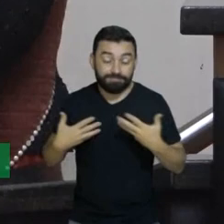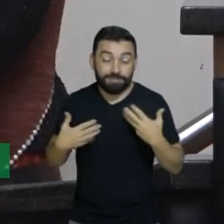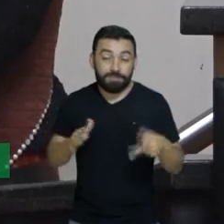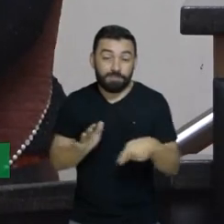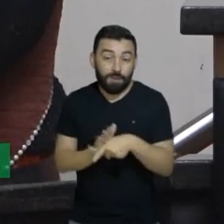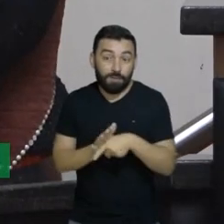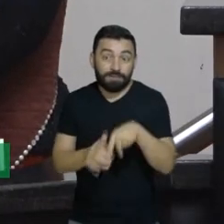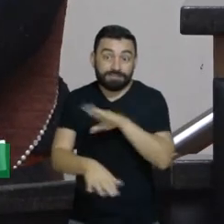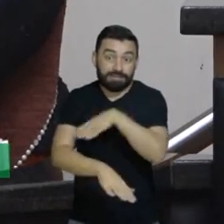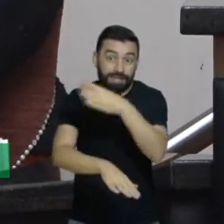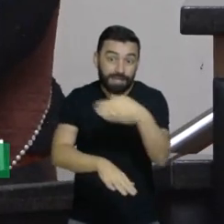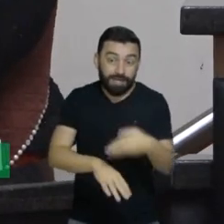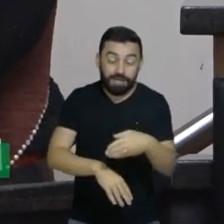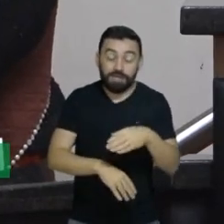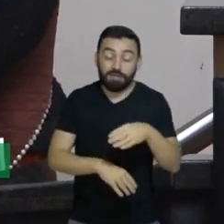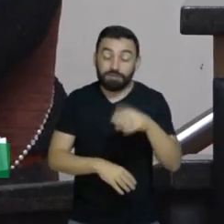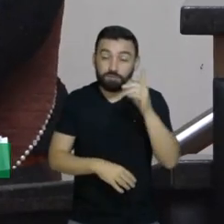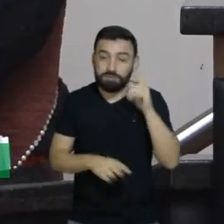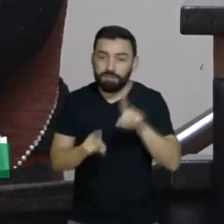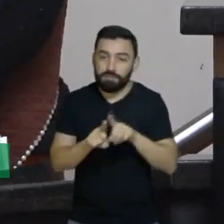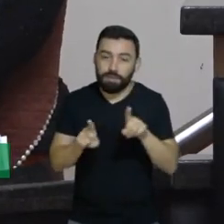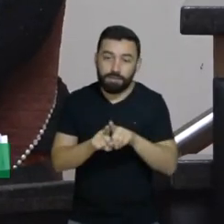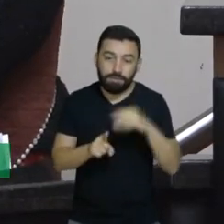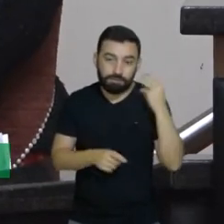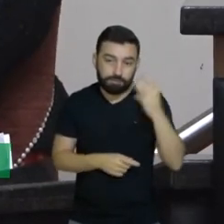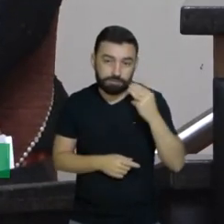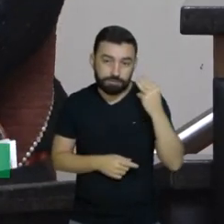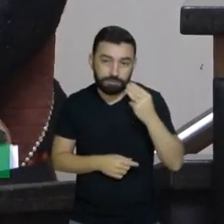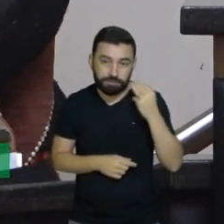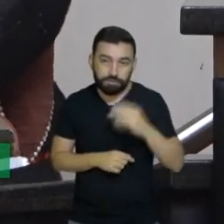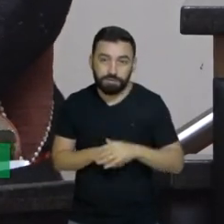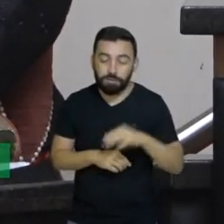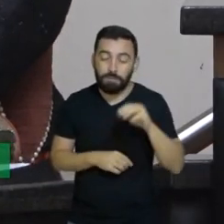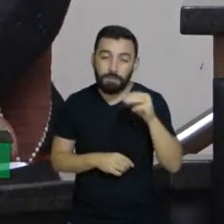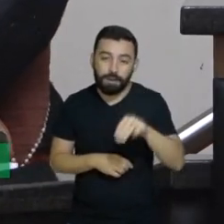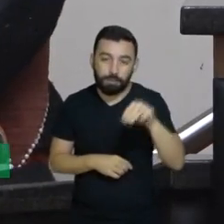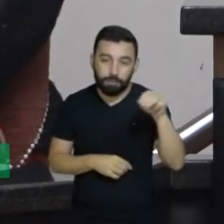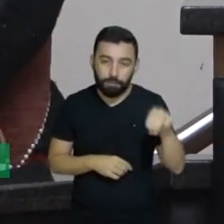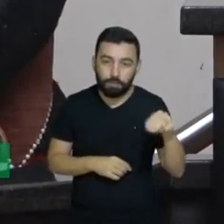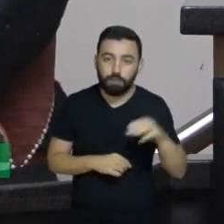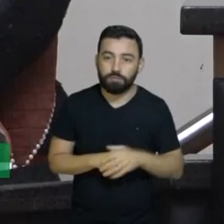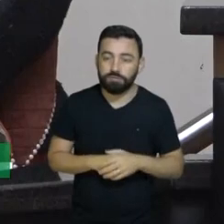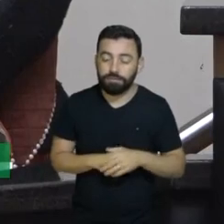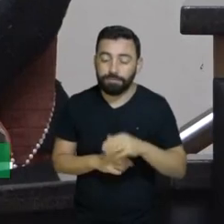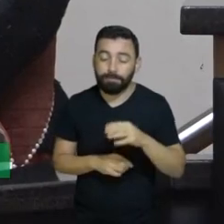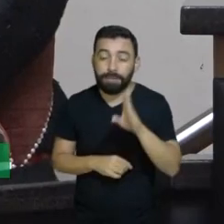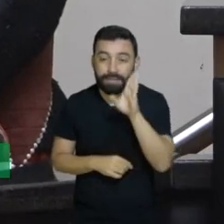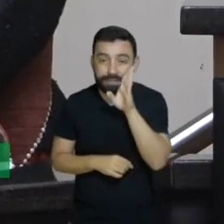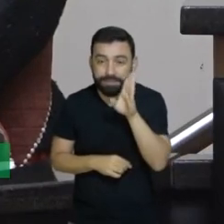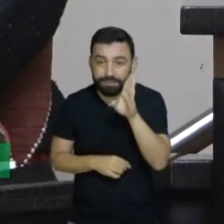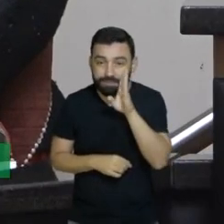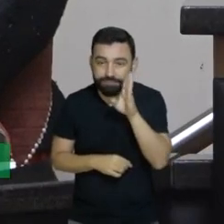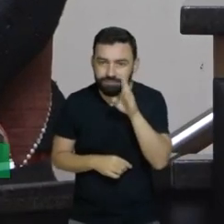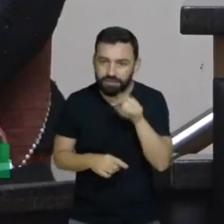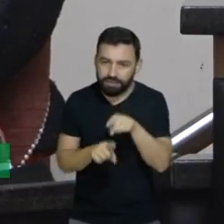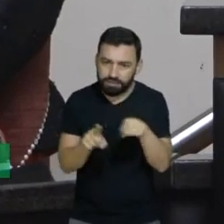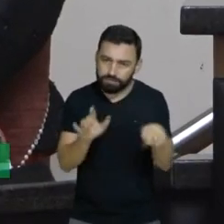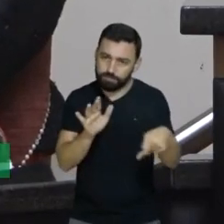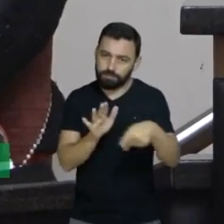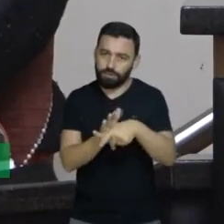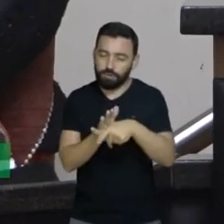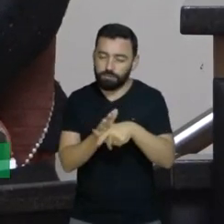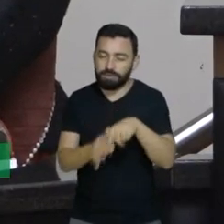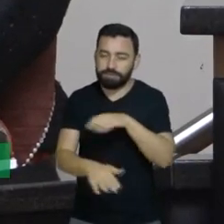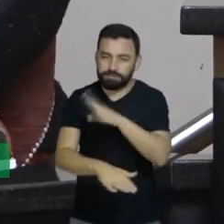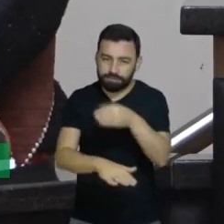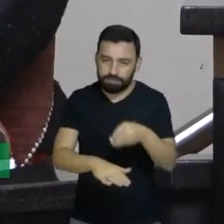Lucas Neves, também dos deputados Márcio Machado, deputado Mário Mota, o deputado Nilson Berlanda, que fazem parte da bancada da Serra, e também de